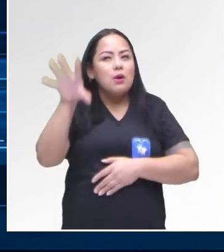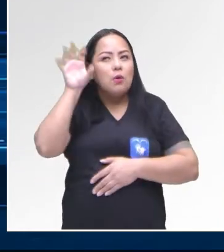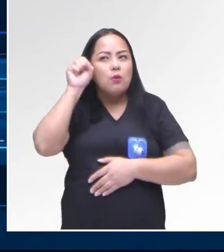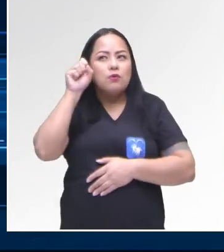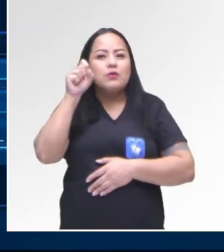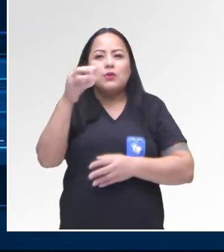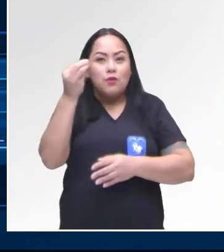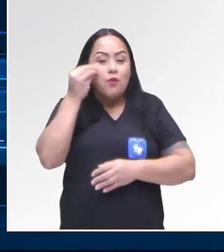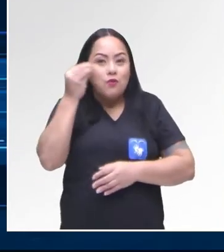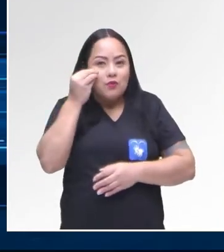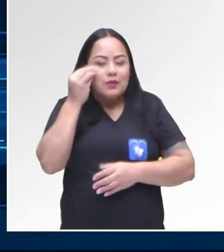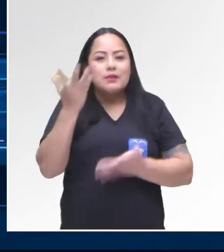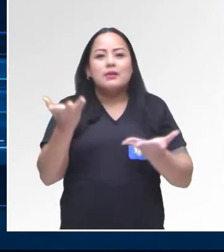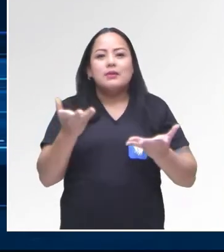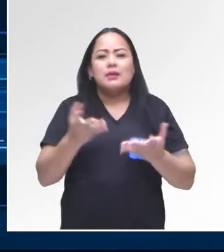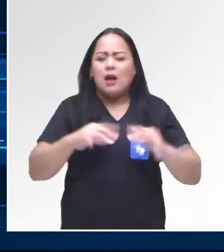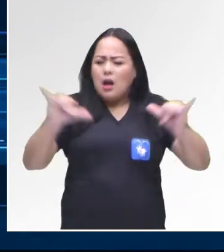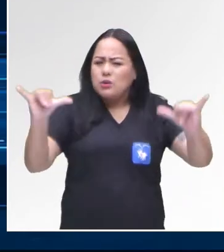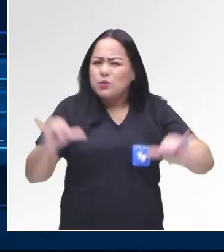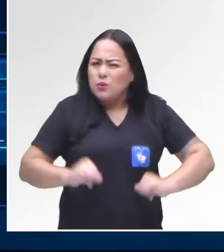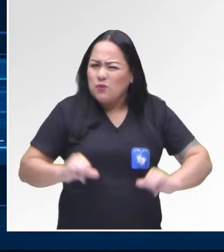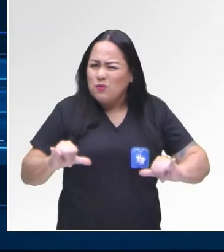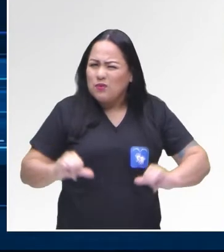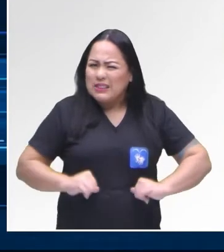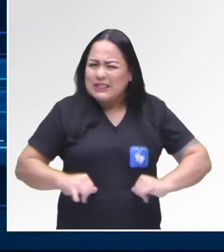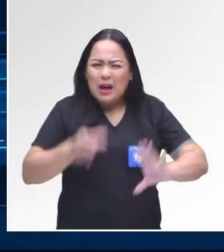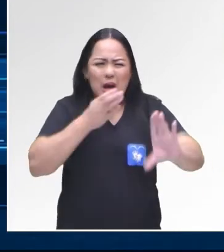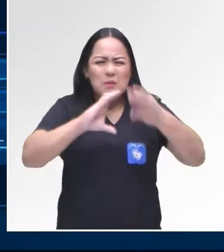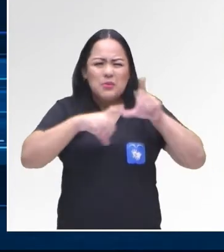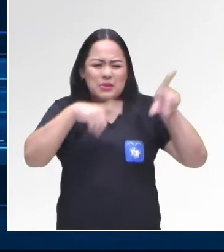muito a sofrência, será?